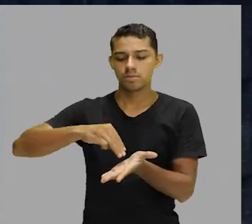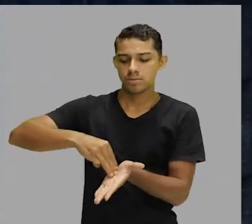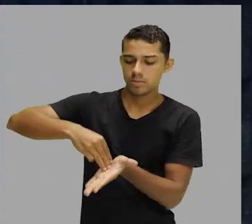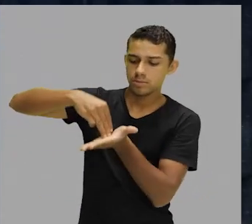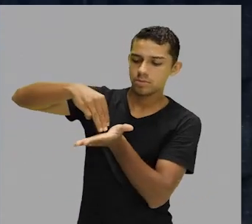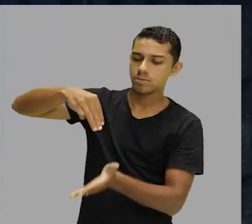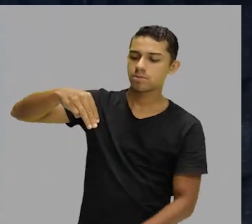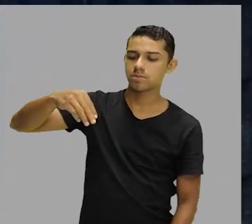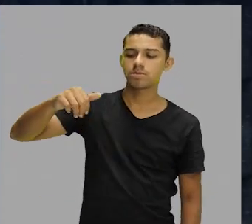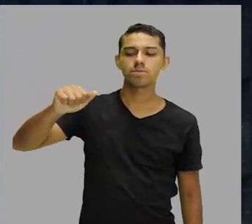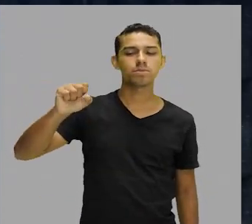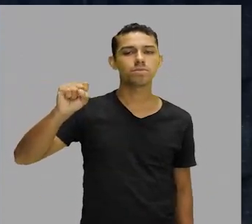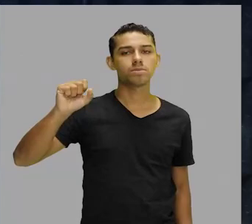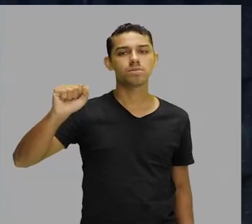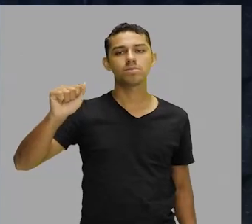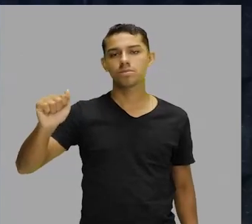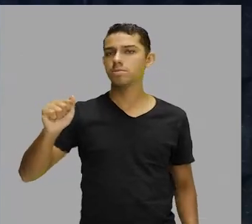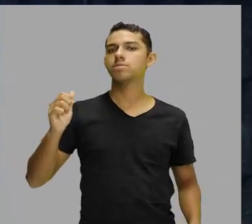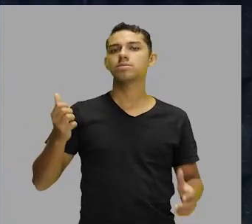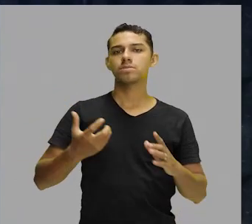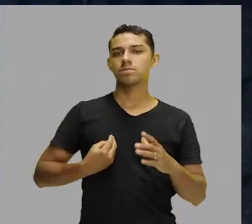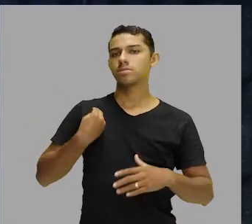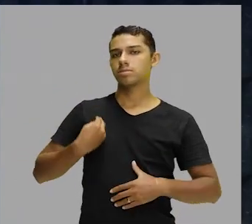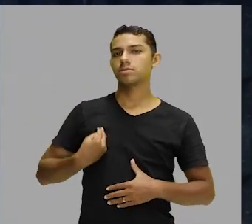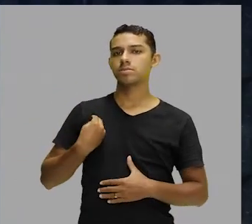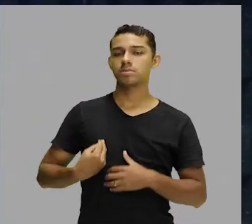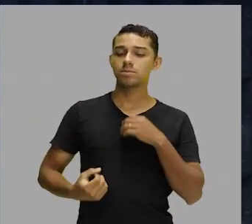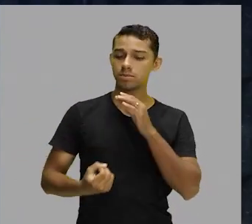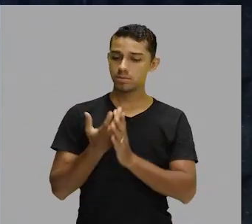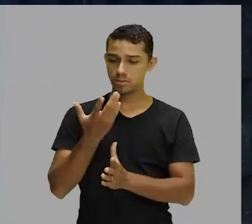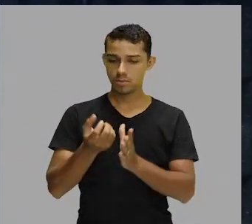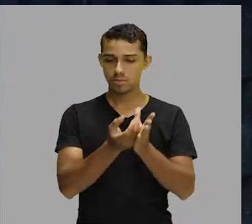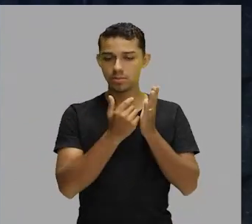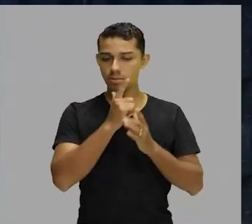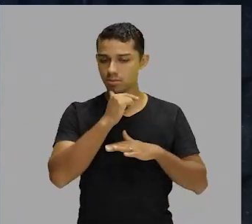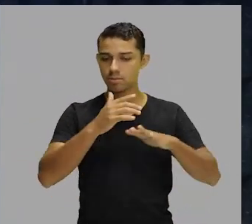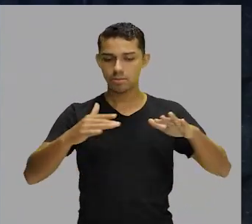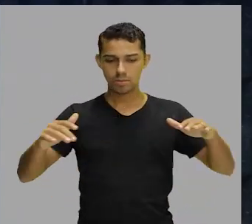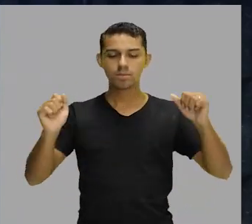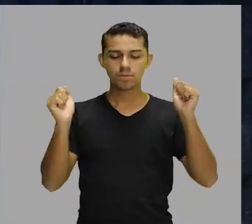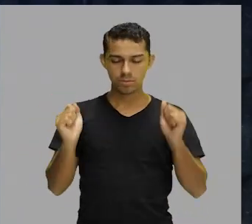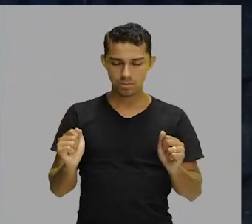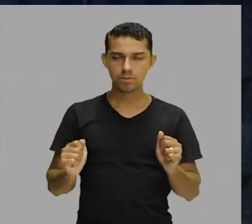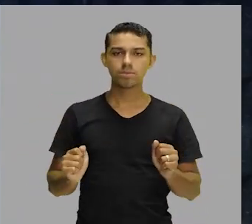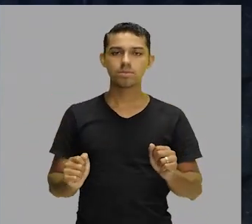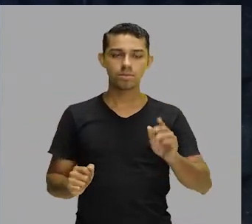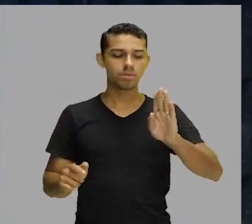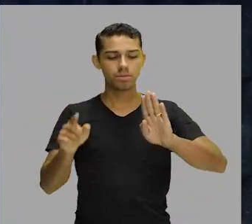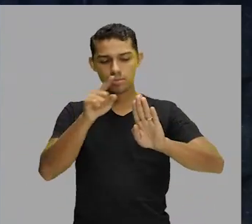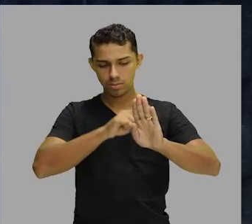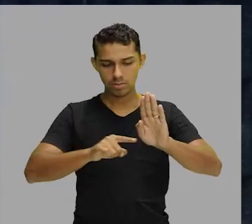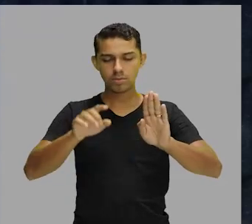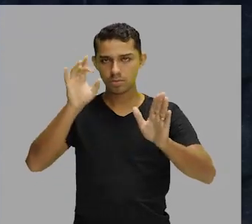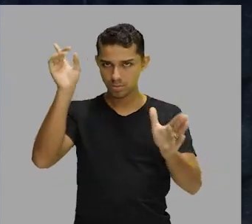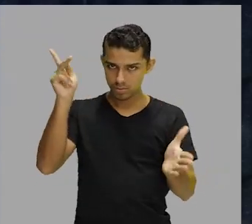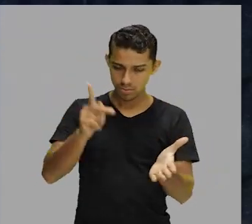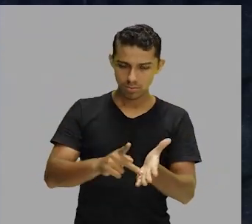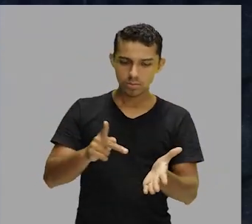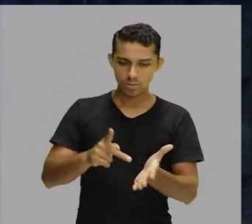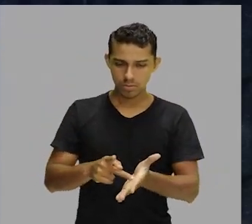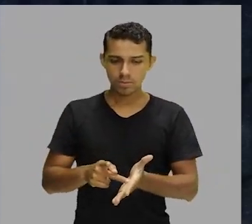indivíduos produtores nos ambientes marinhos ela vai ser menor. Então, pode sim, uma pirâmide